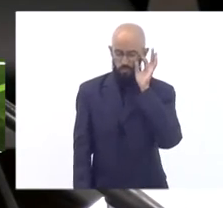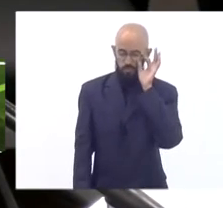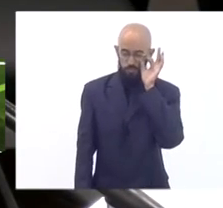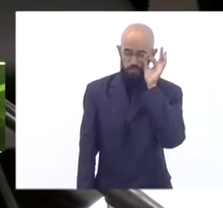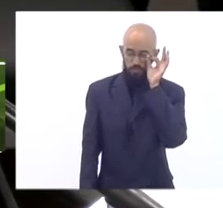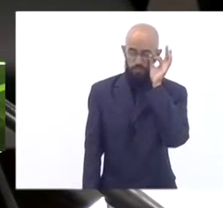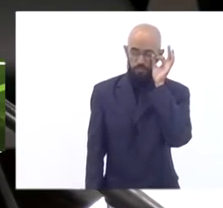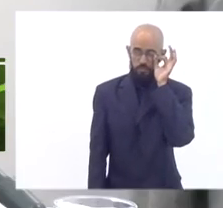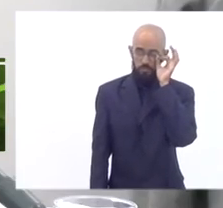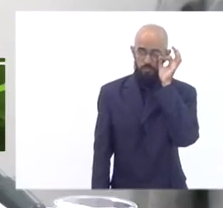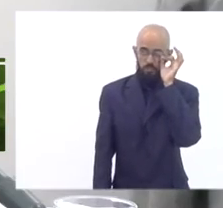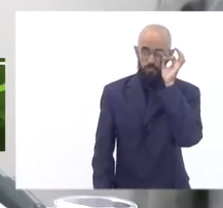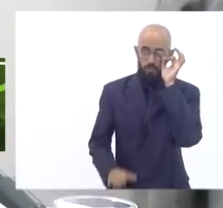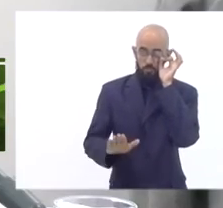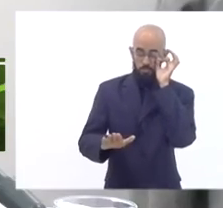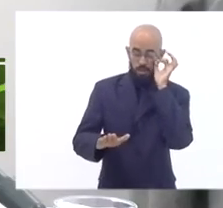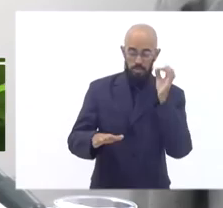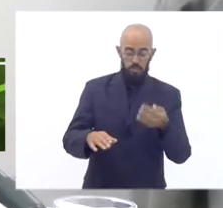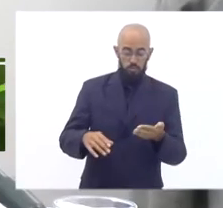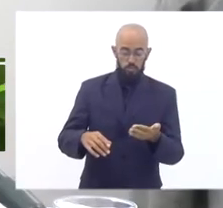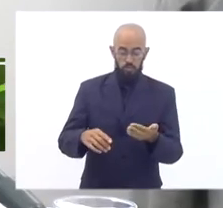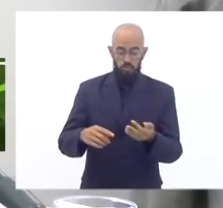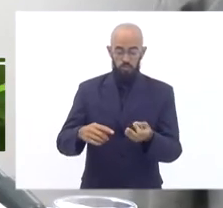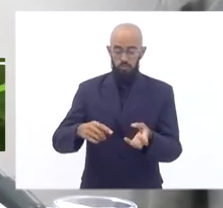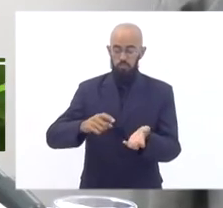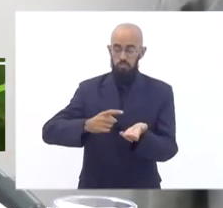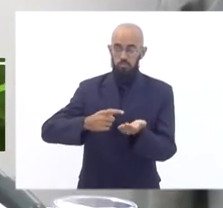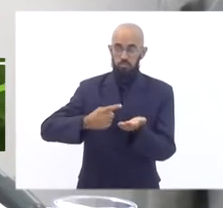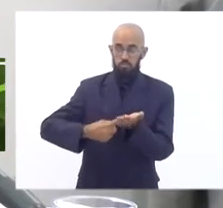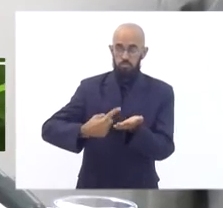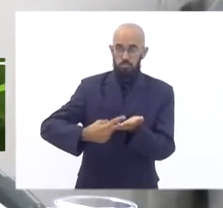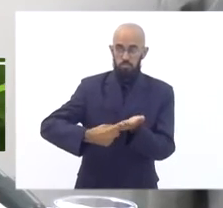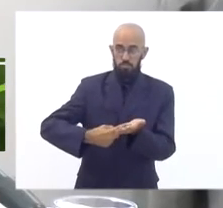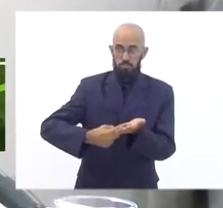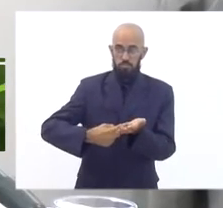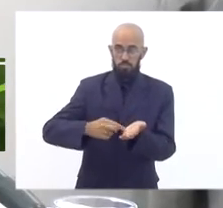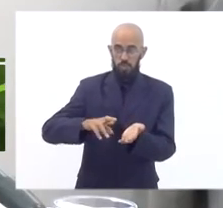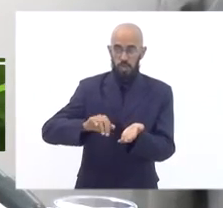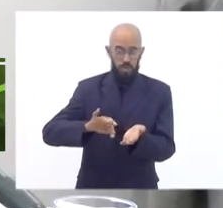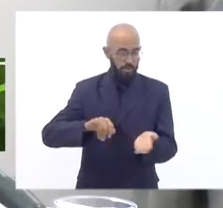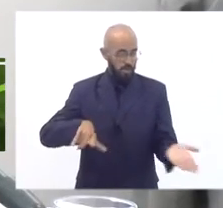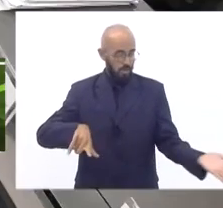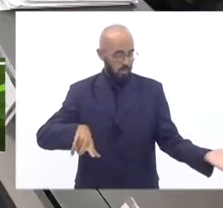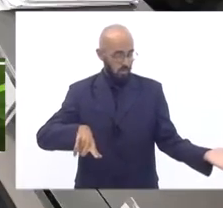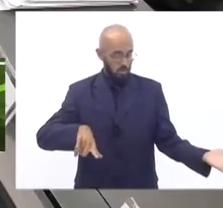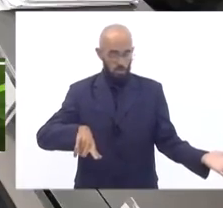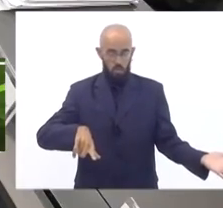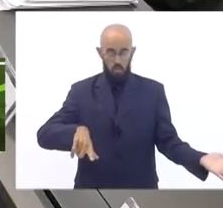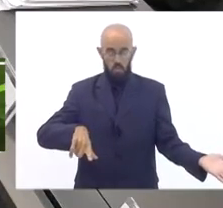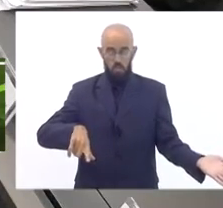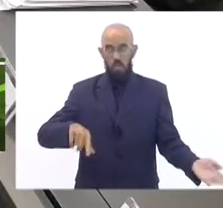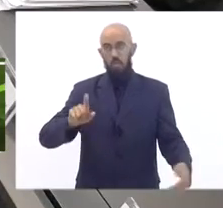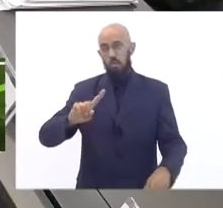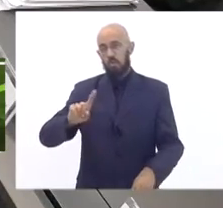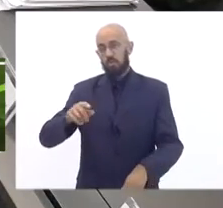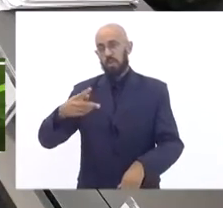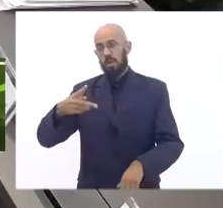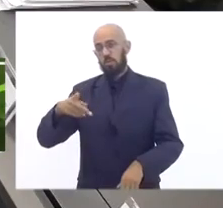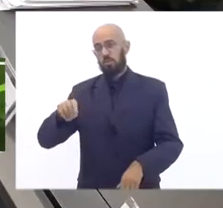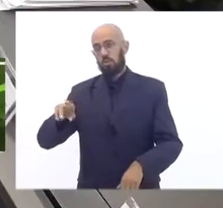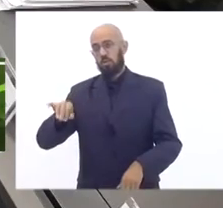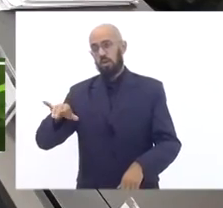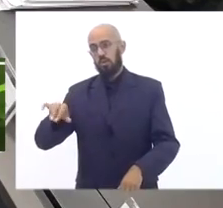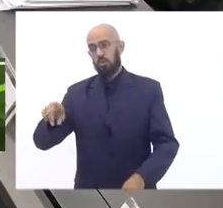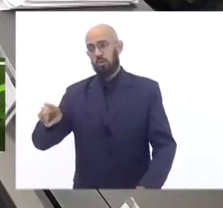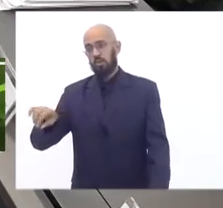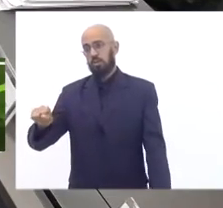no transcurso das tratativas, quem firma as posições do Estado é a senhora Raquel Lima? Tem a doutora Raquel, tem a Procuradoria do Estado, tem a Procuradoria Geral do Estado.